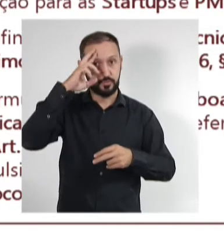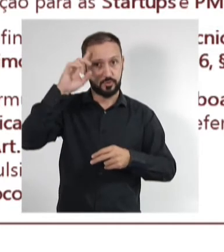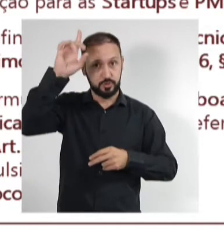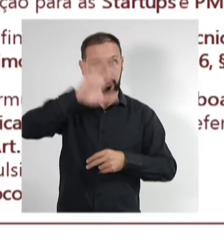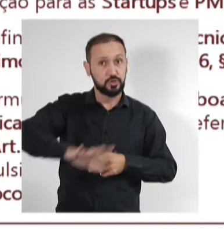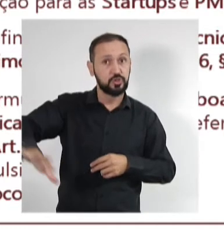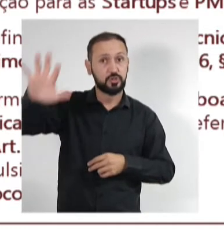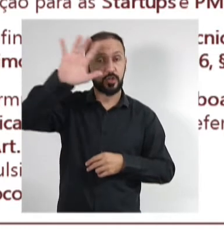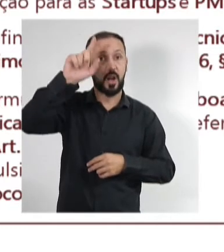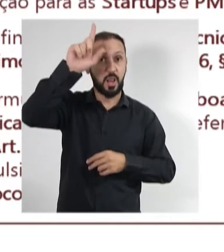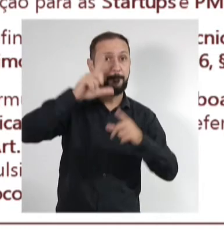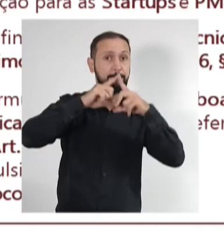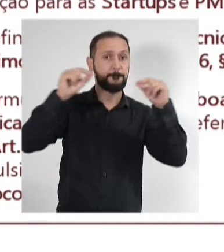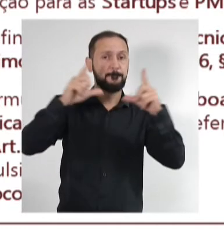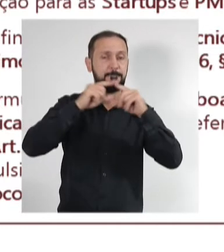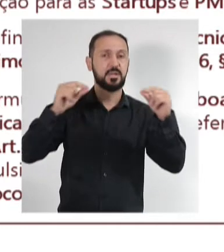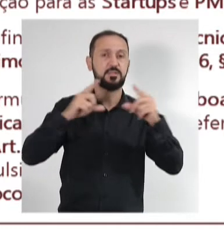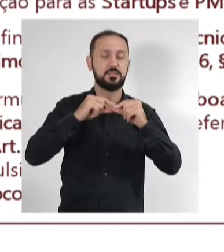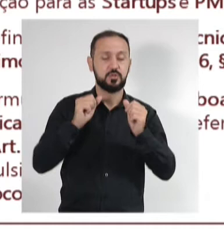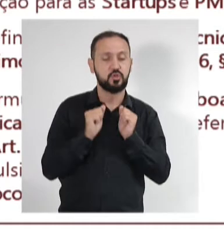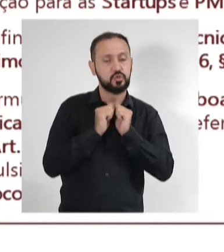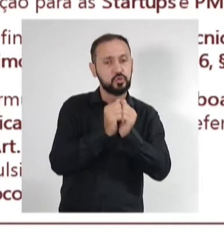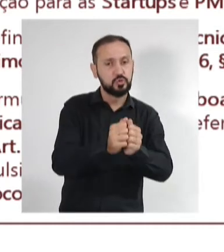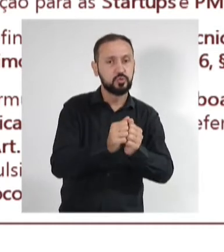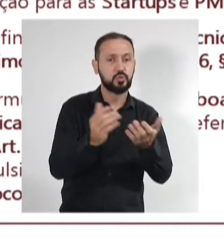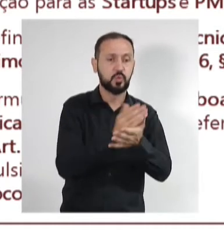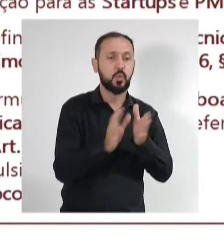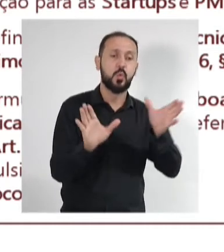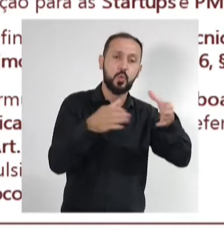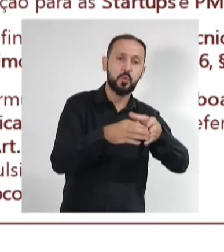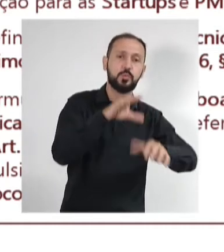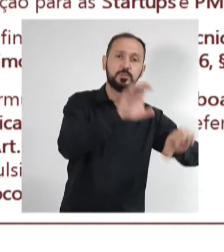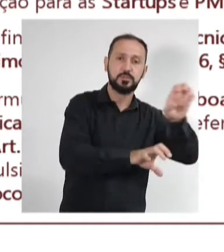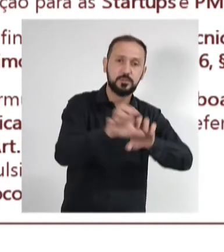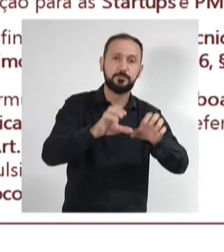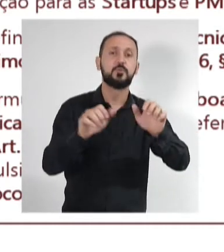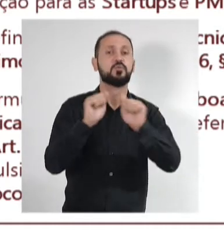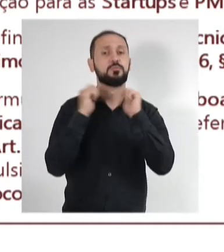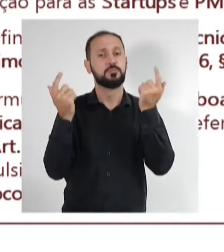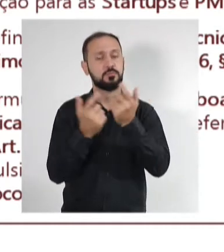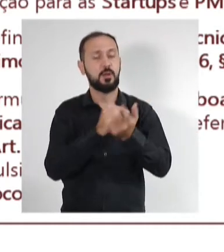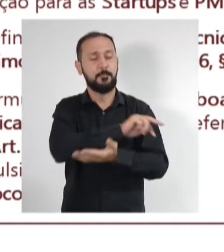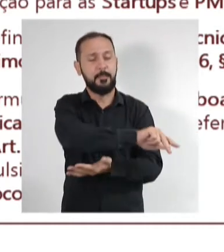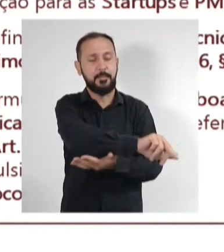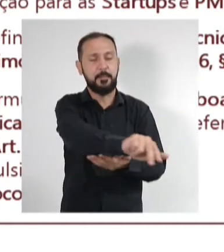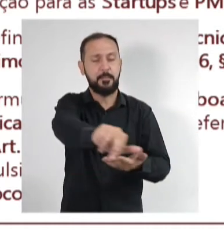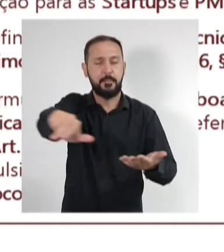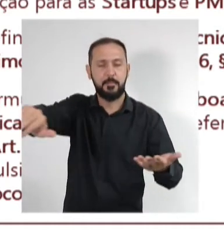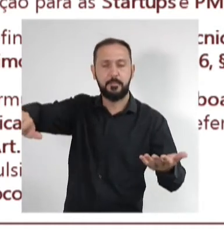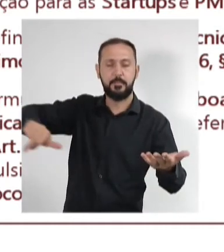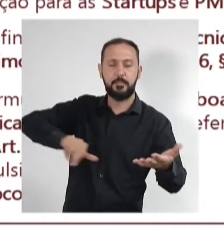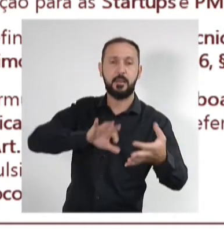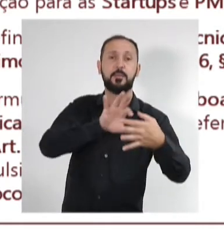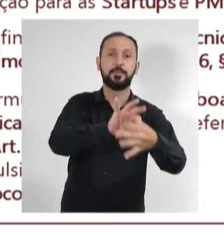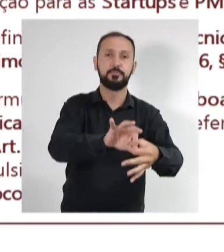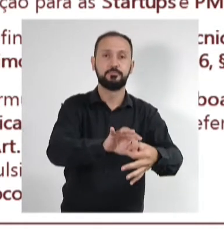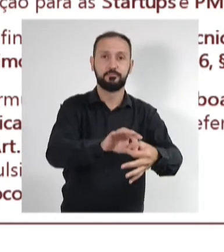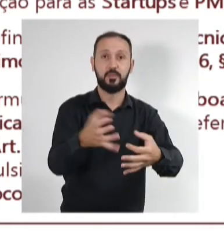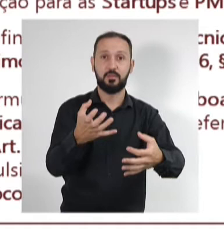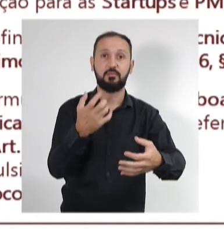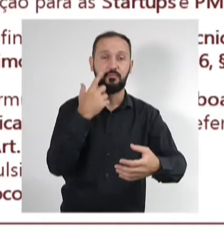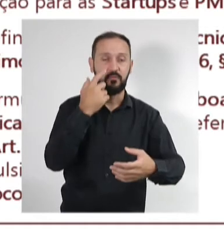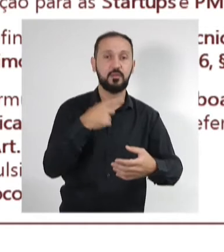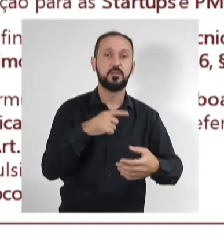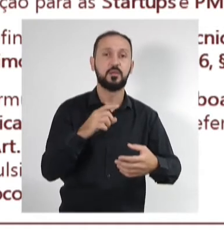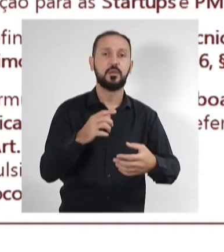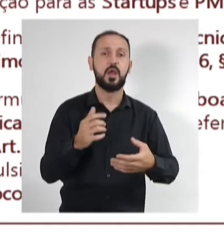de Proteção de Dados lá em Brasília poder, junto com os empresariados, assembleias legislativas e outros atores interessados,